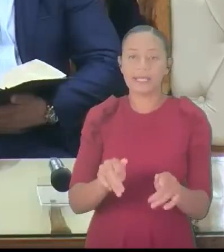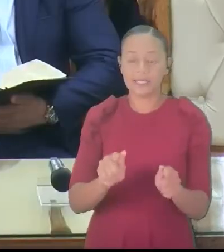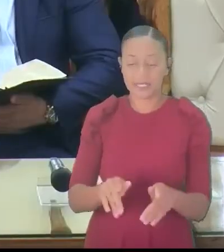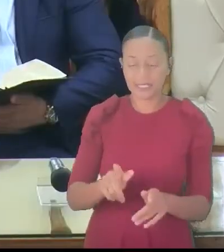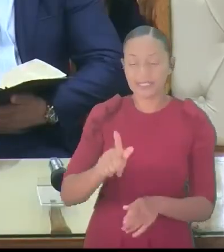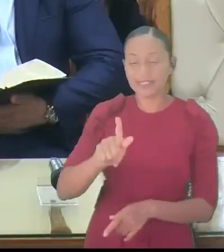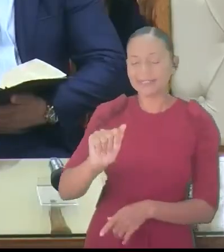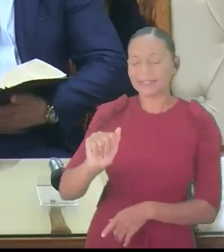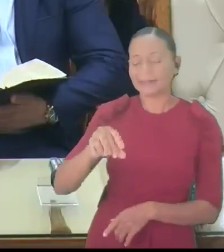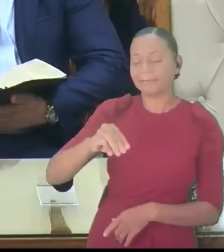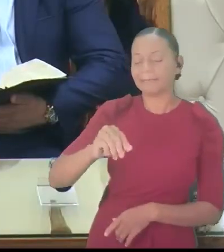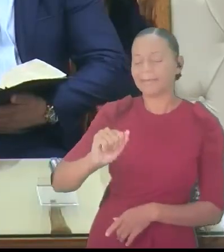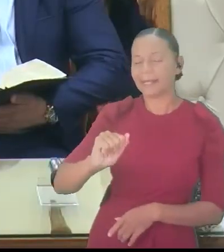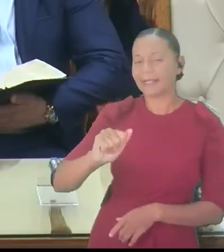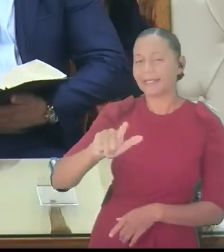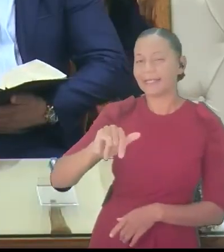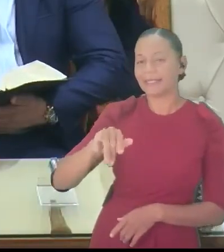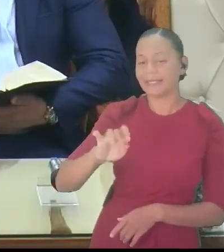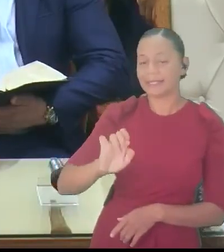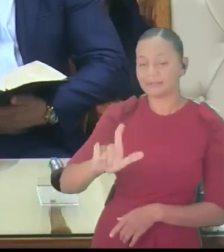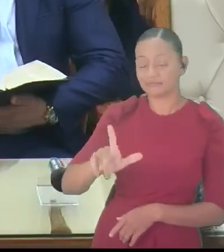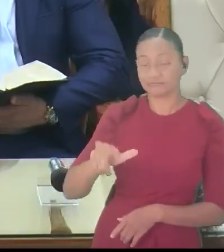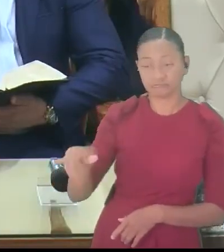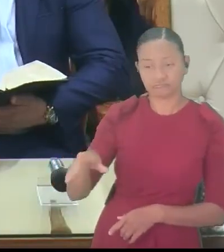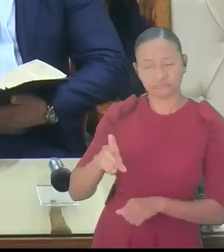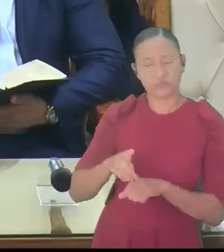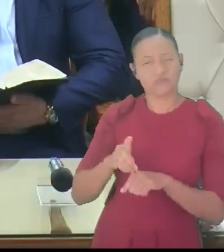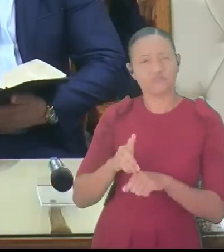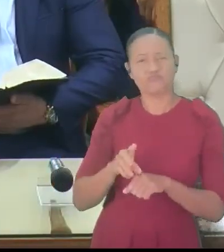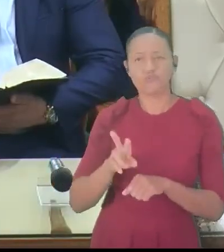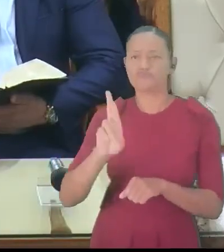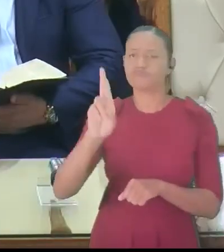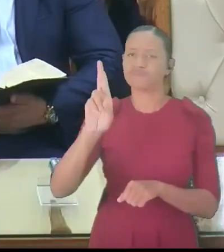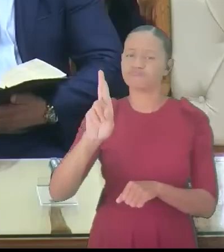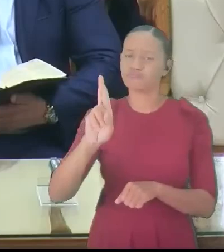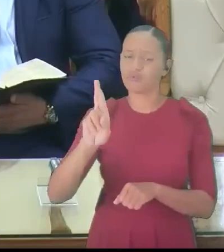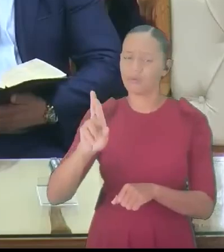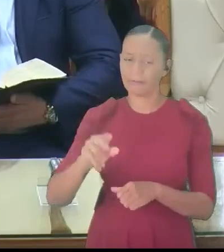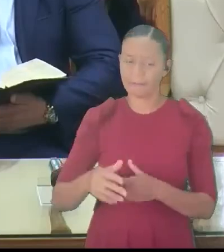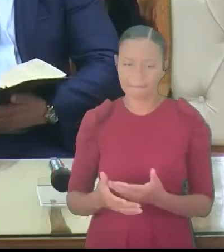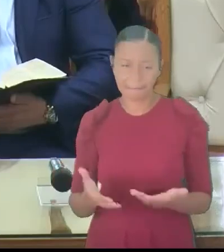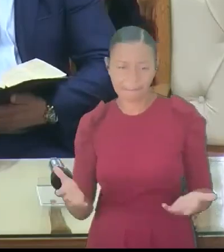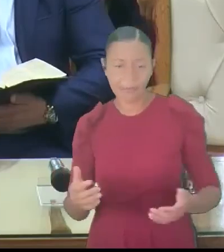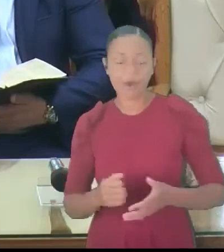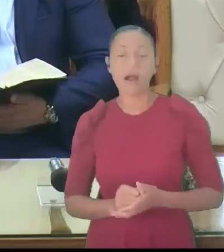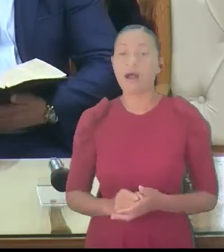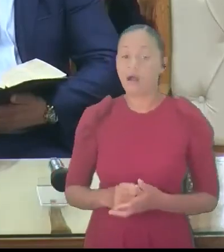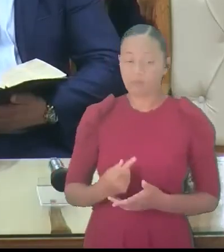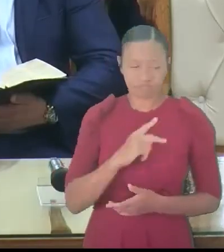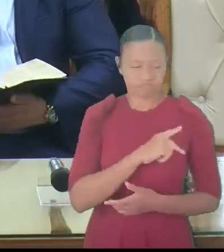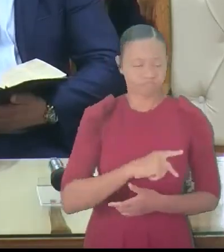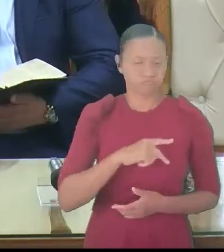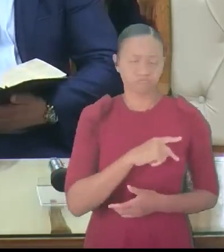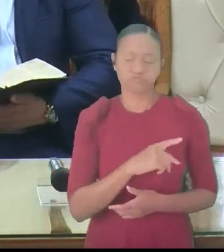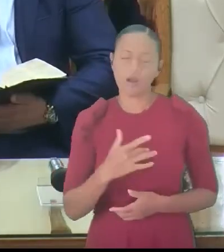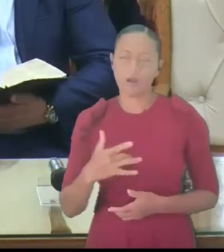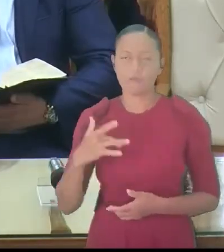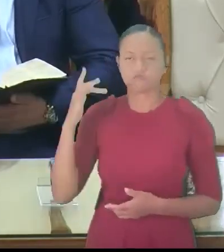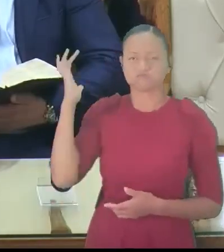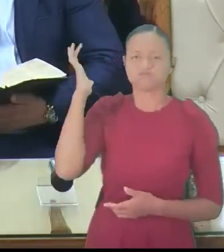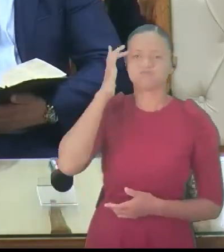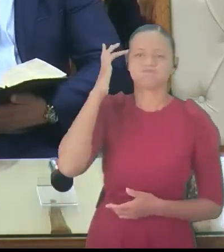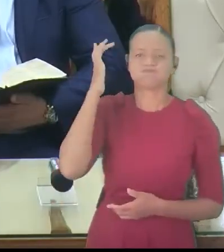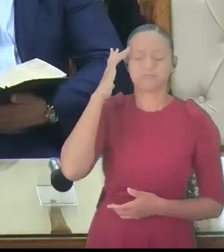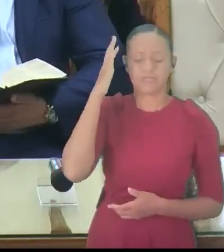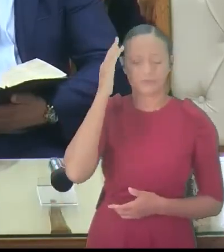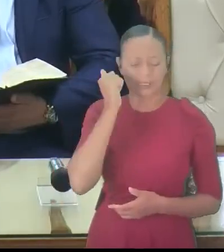maiores mestres, era um dos doutores. Paulo era culto, Paulo era letrado, Paulo